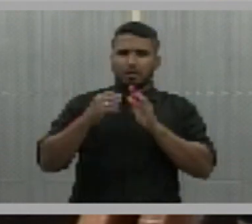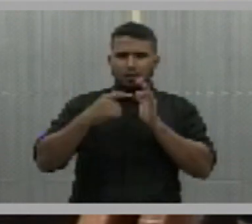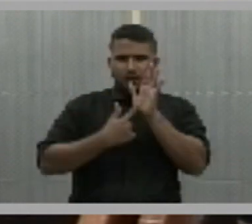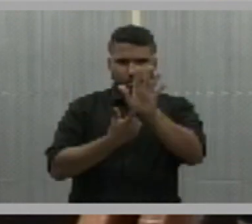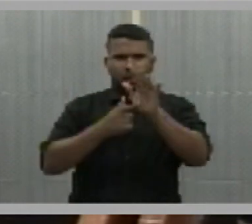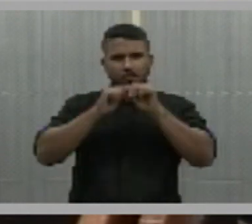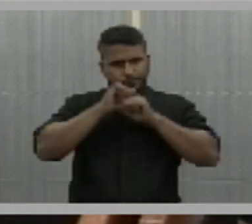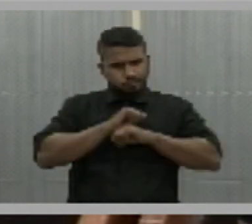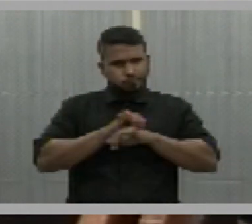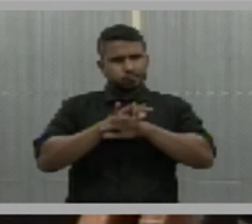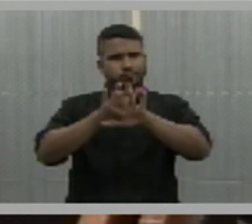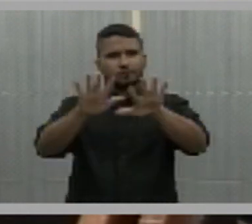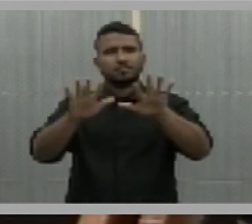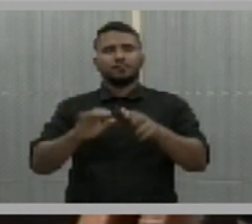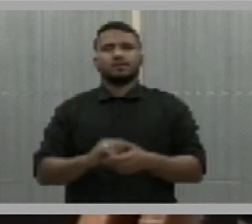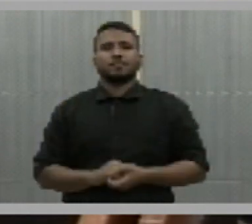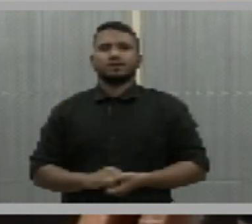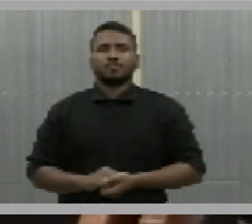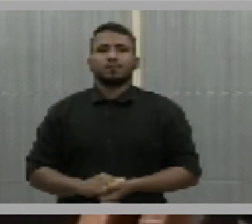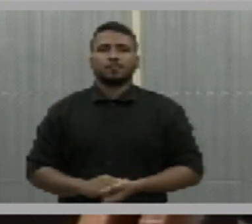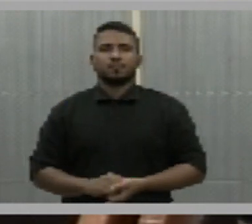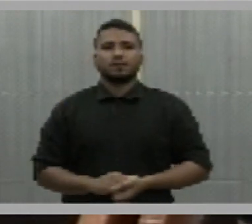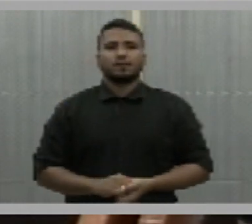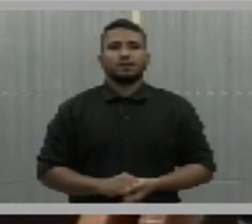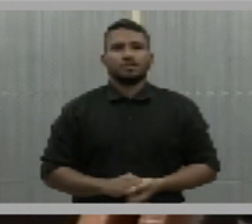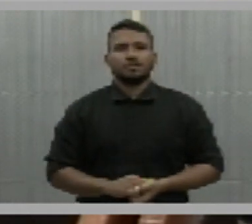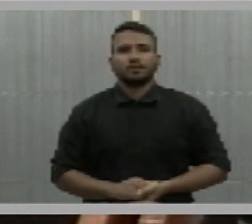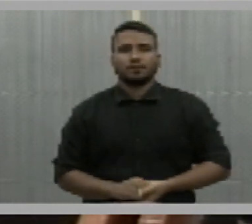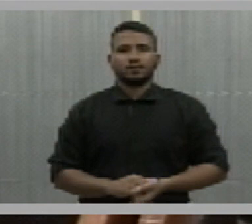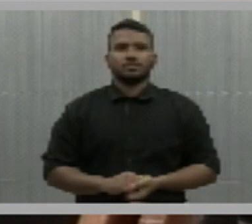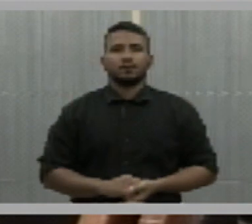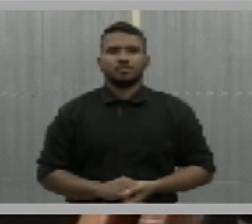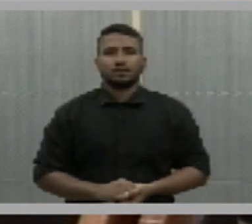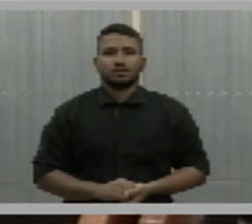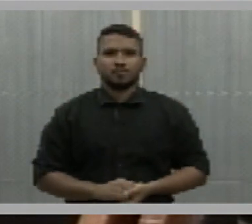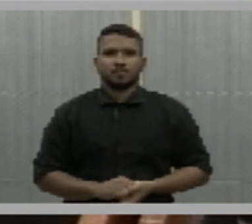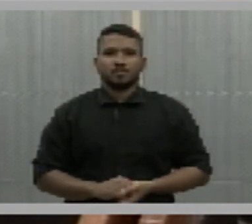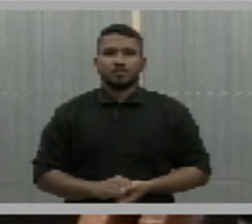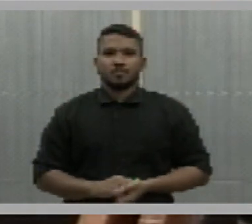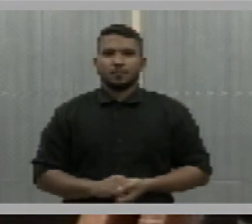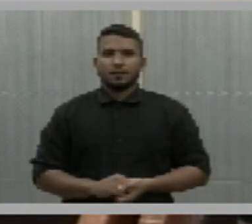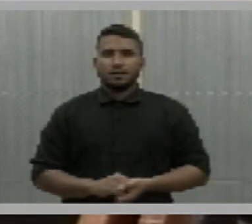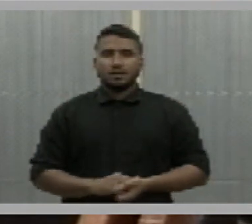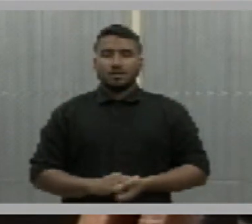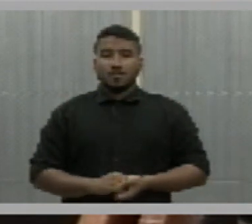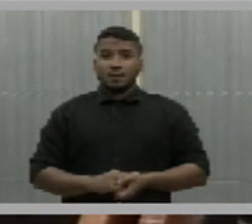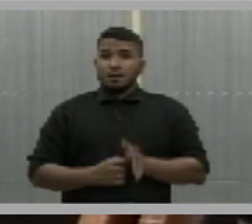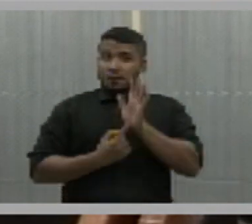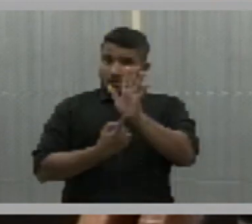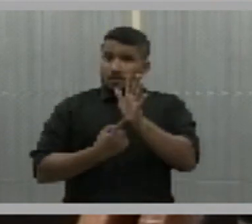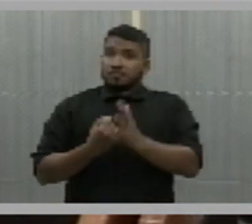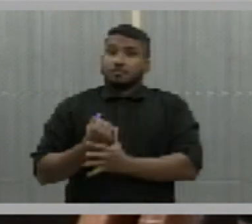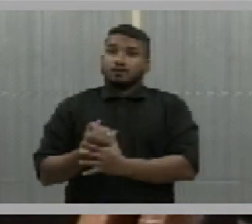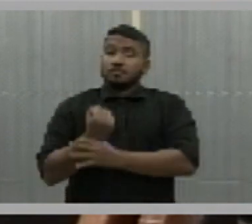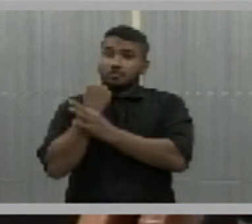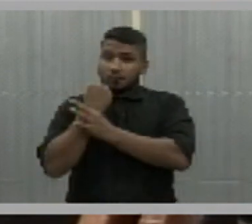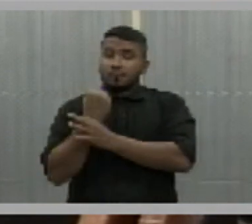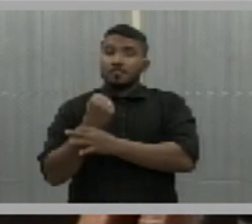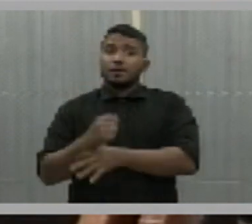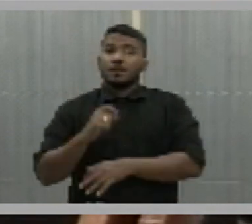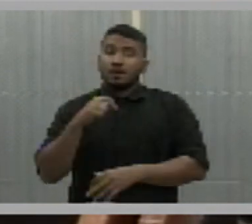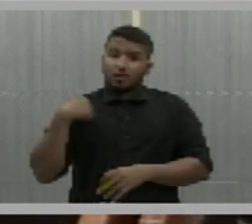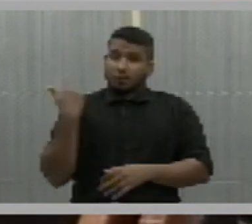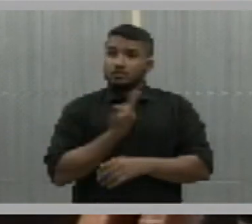repercutida e serve como um momento pedagógico para os brasileiros, mostrando a segurança e a necessidade